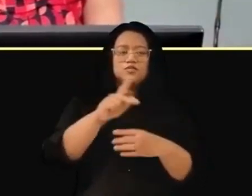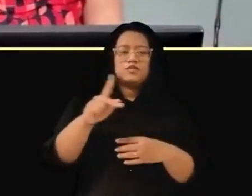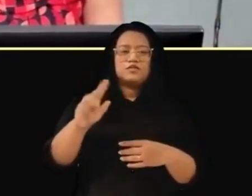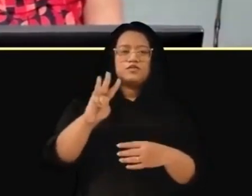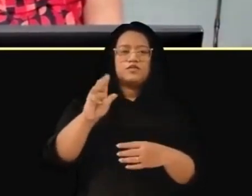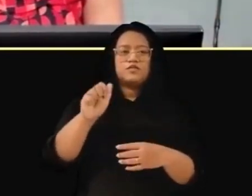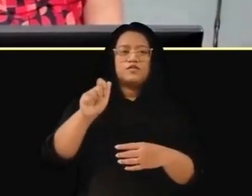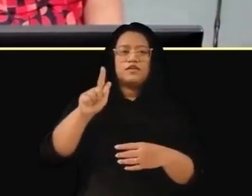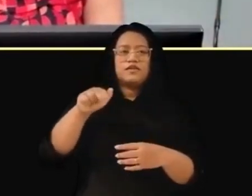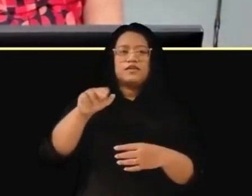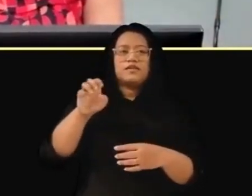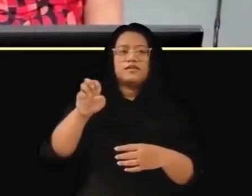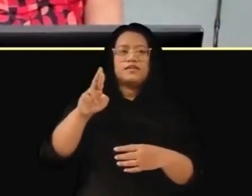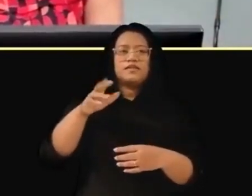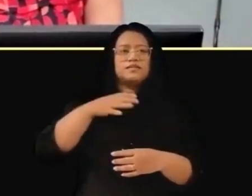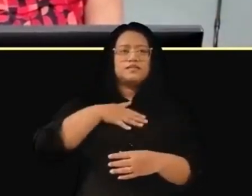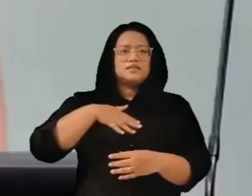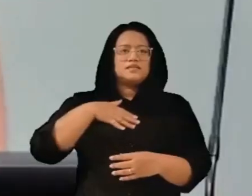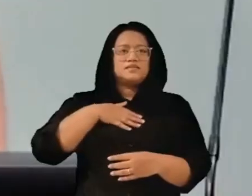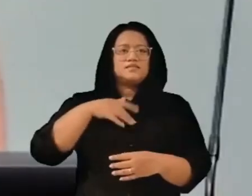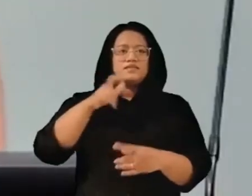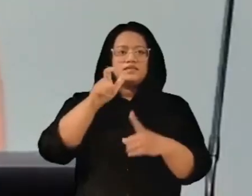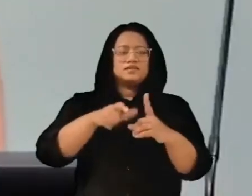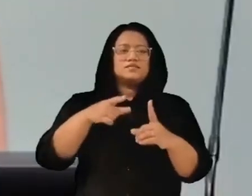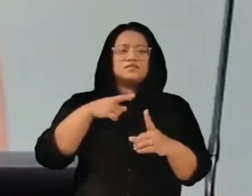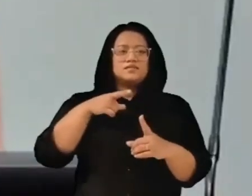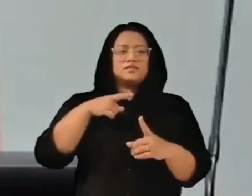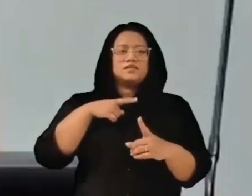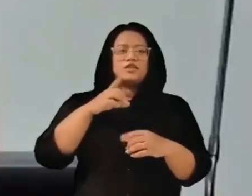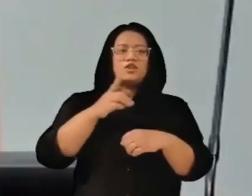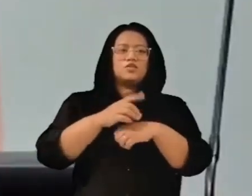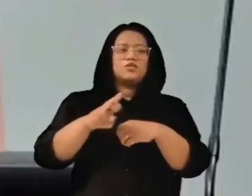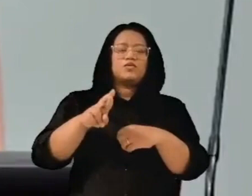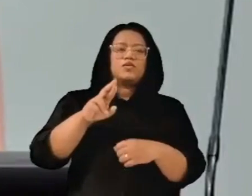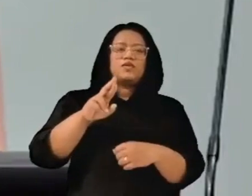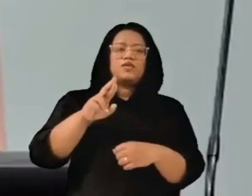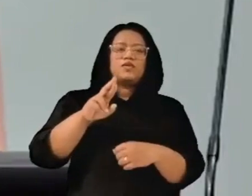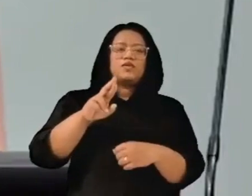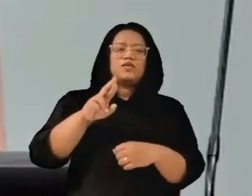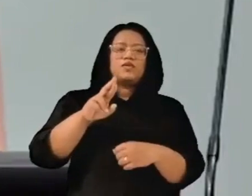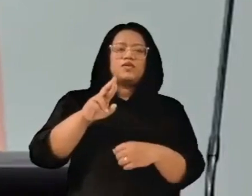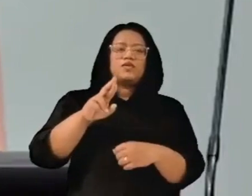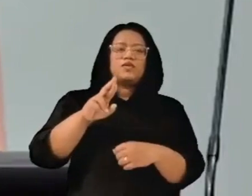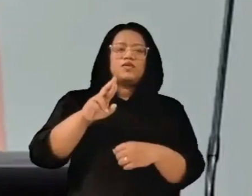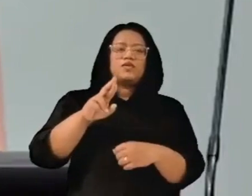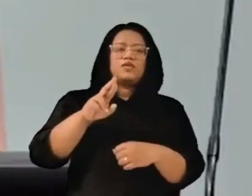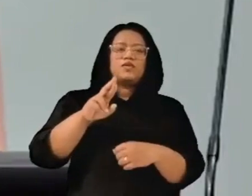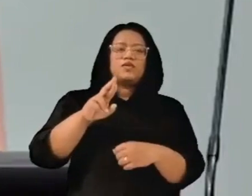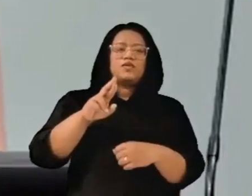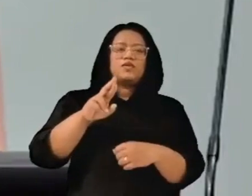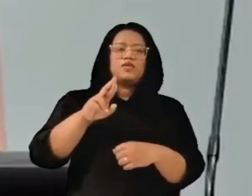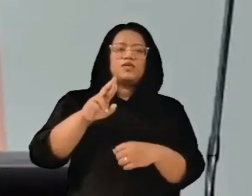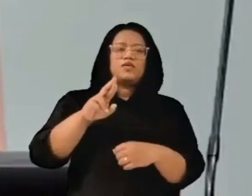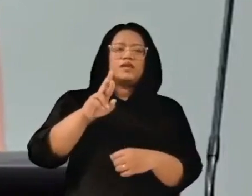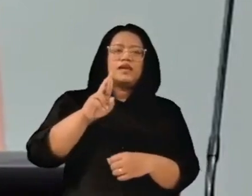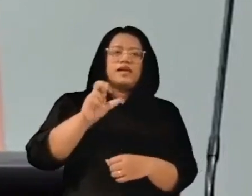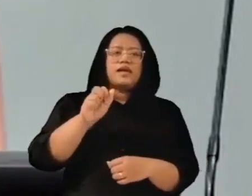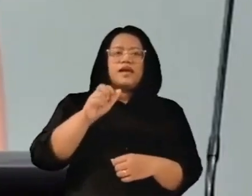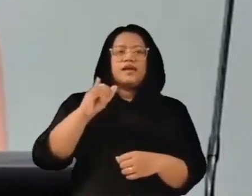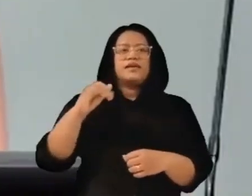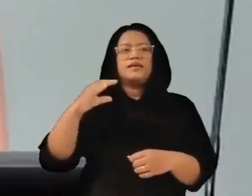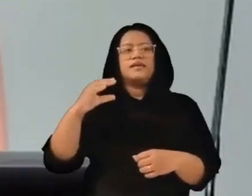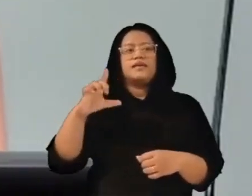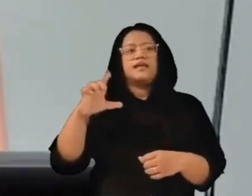aqui na nossa escola. Doutora Raiclay, é interessante isso, porque ontem A imagem retorna apenas para a doutora Raicler